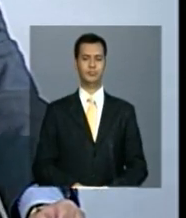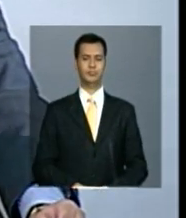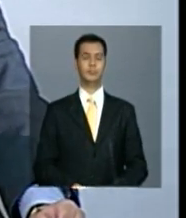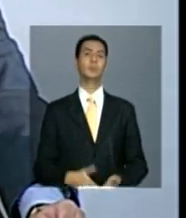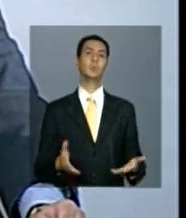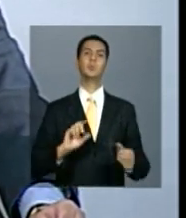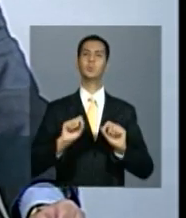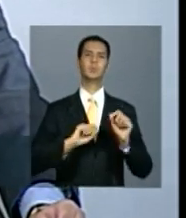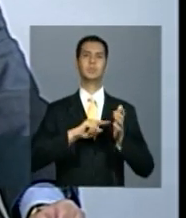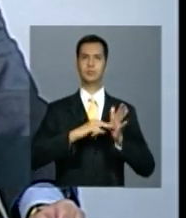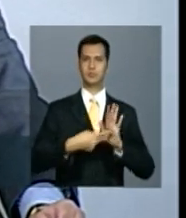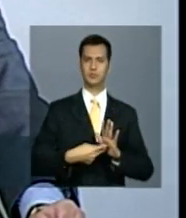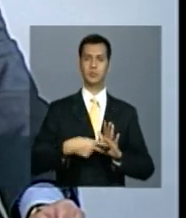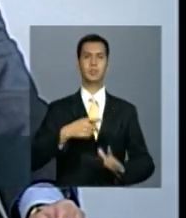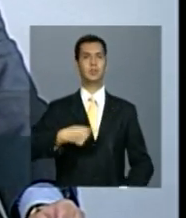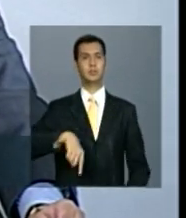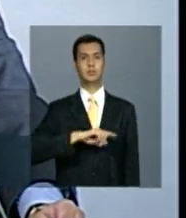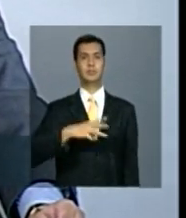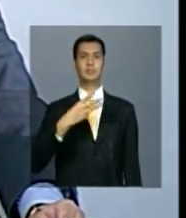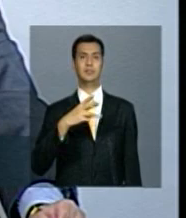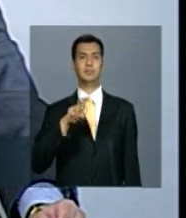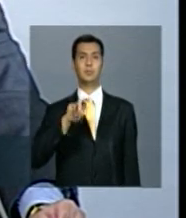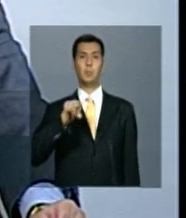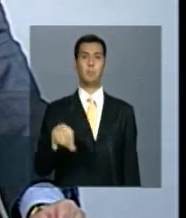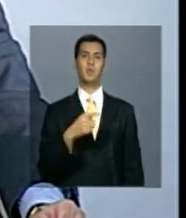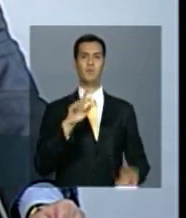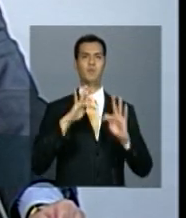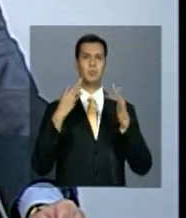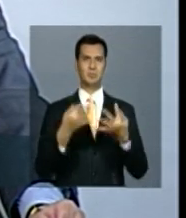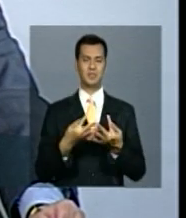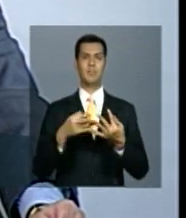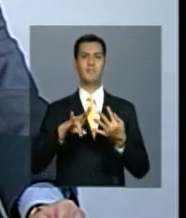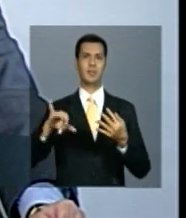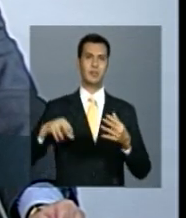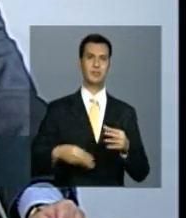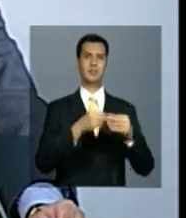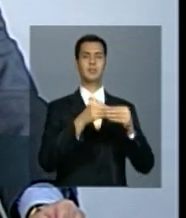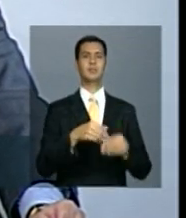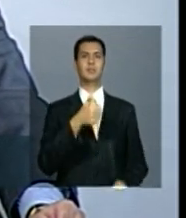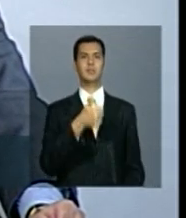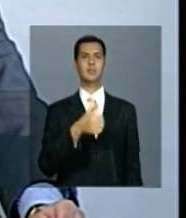5.000 famílias vamos atender em 2012 mais